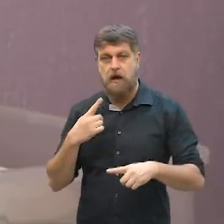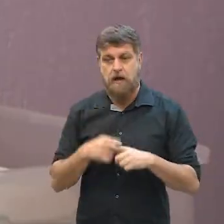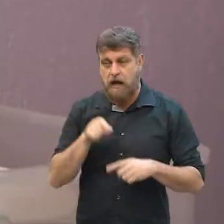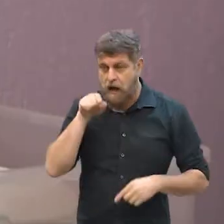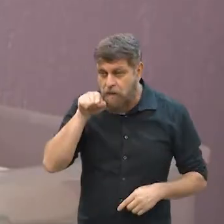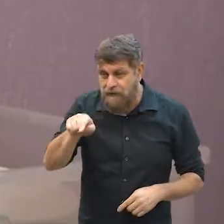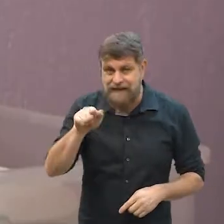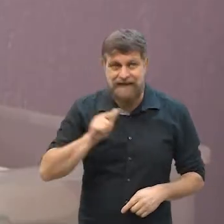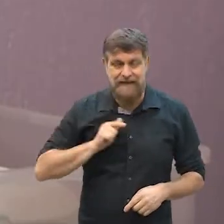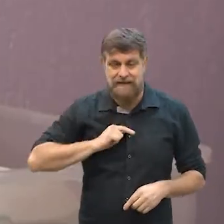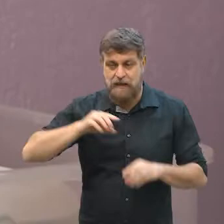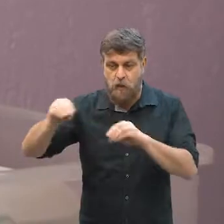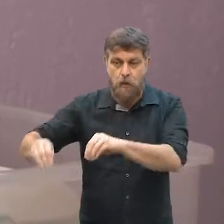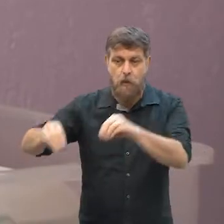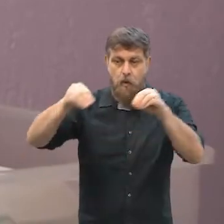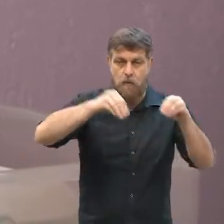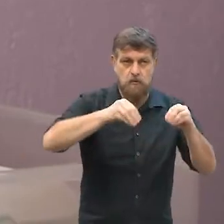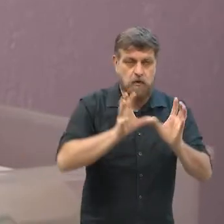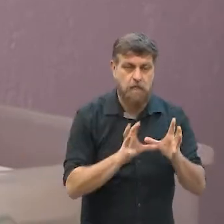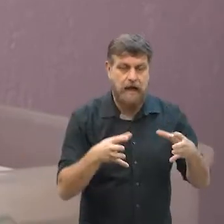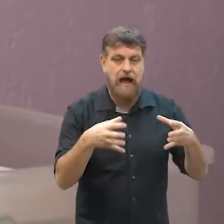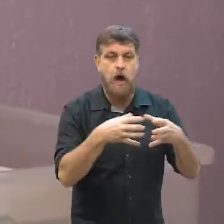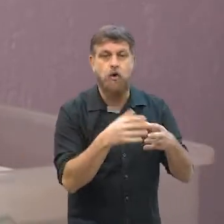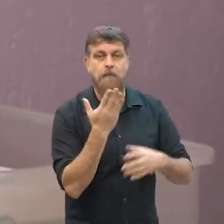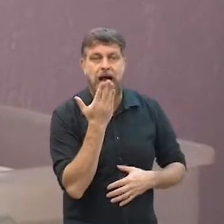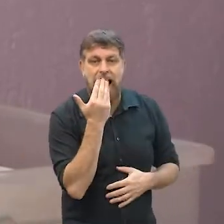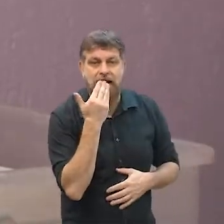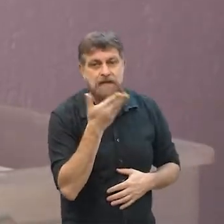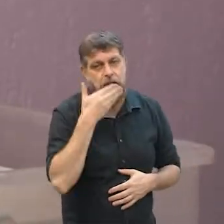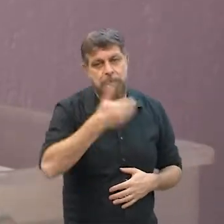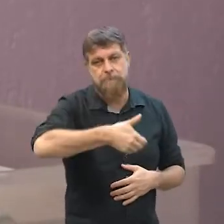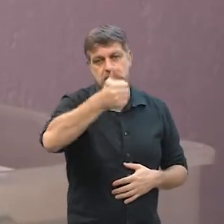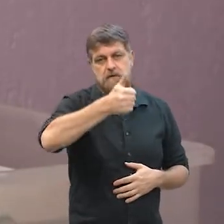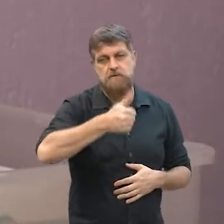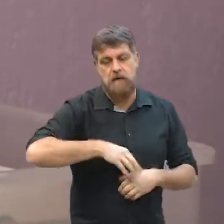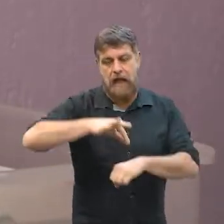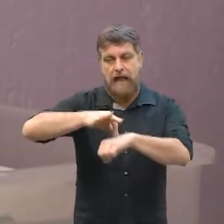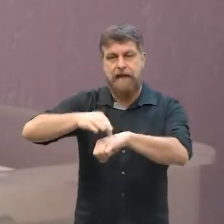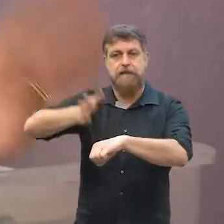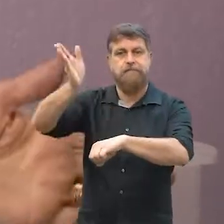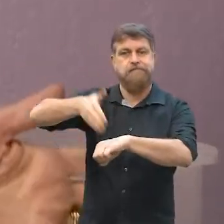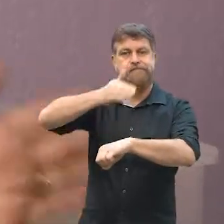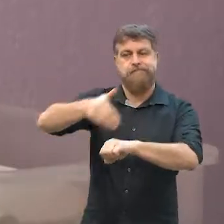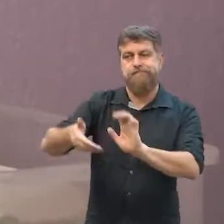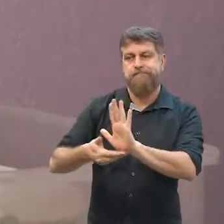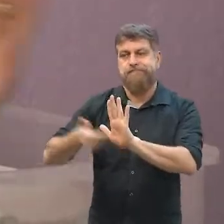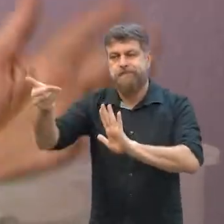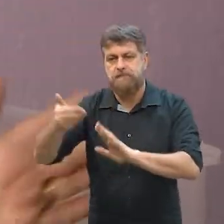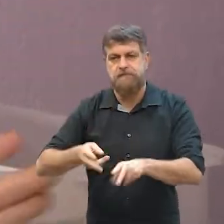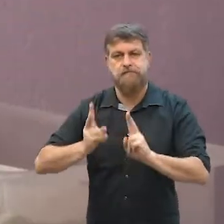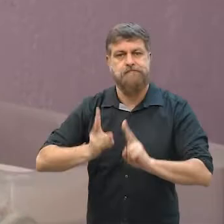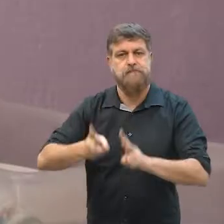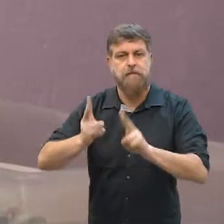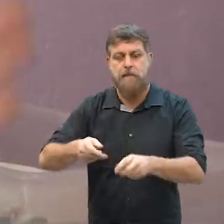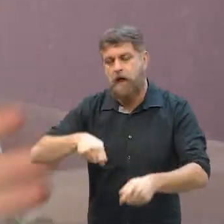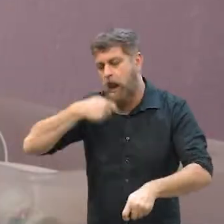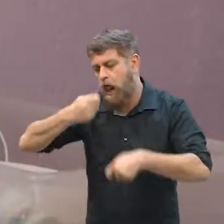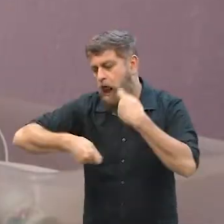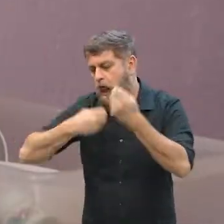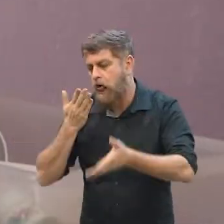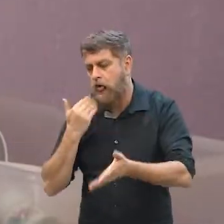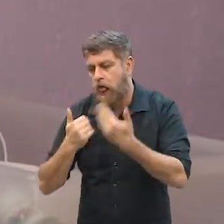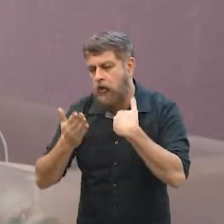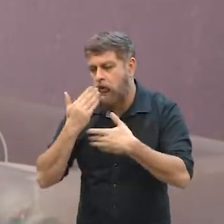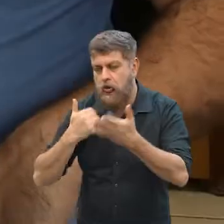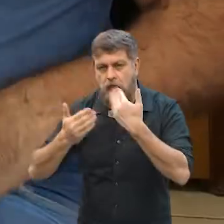não migrou para grupos alimentares melhores. Ele só tirou a carne e continuou comendo um monte